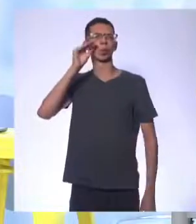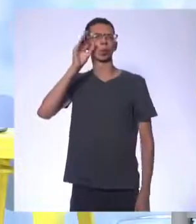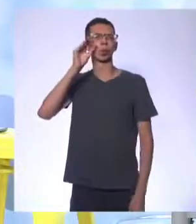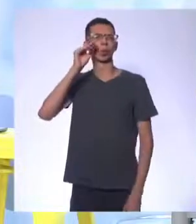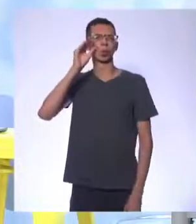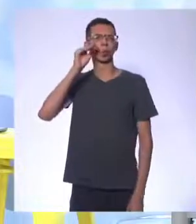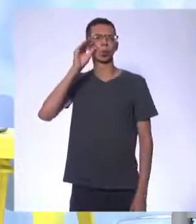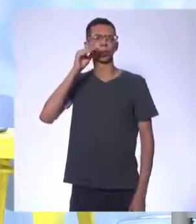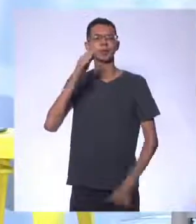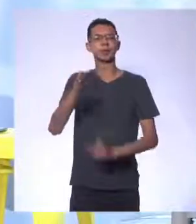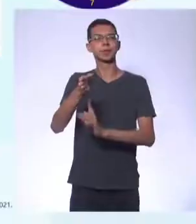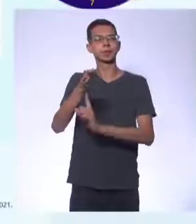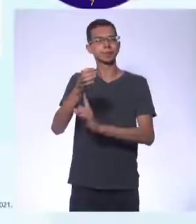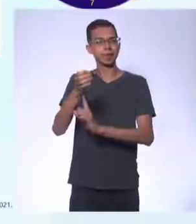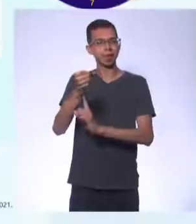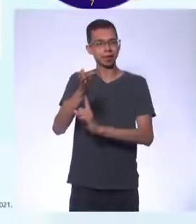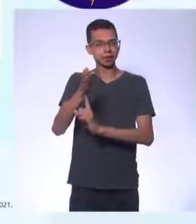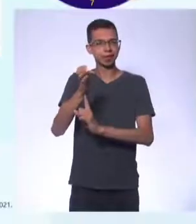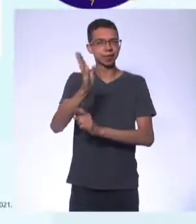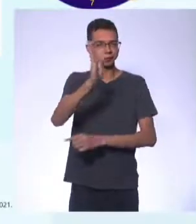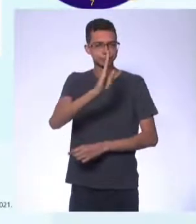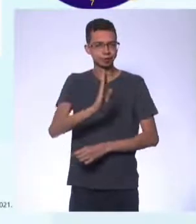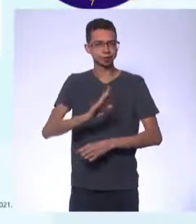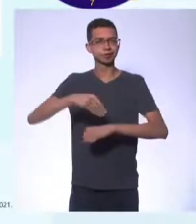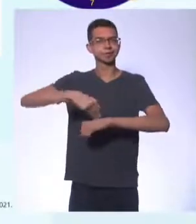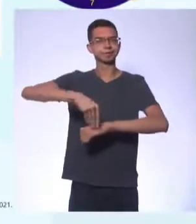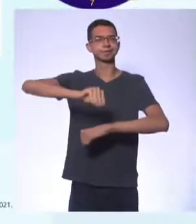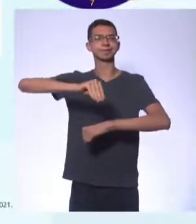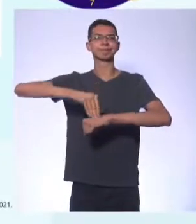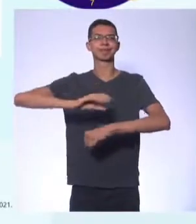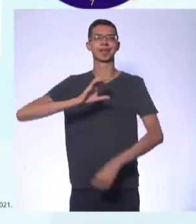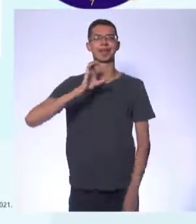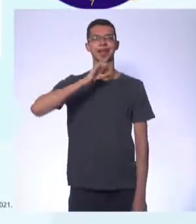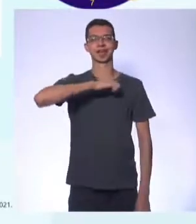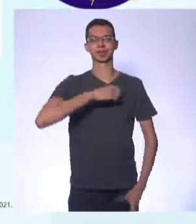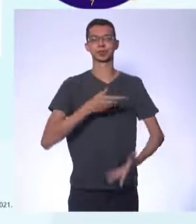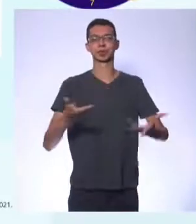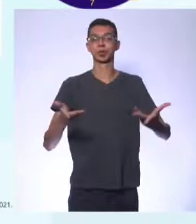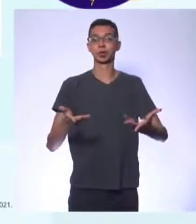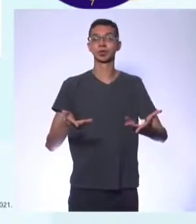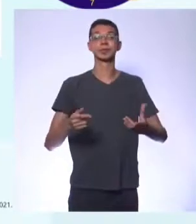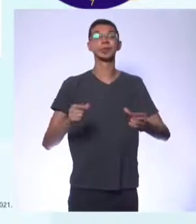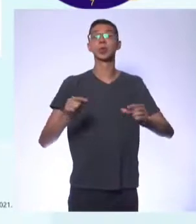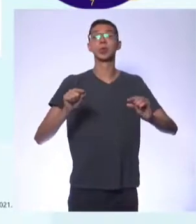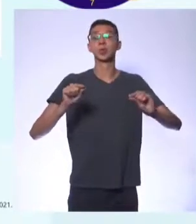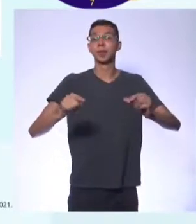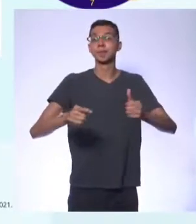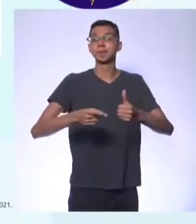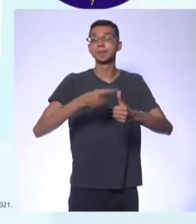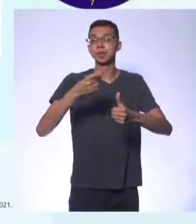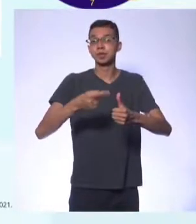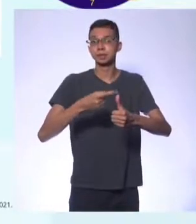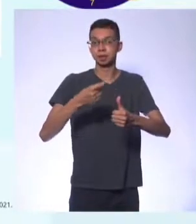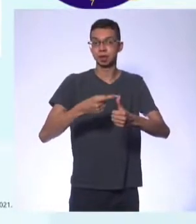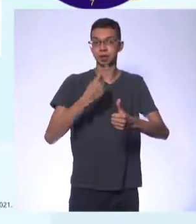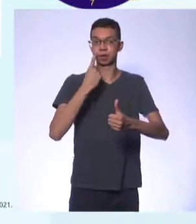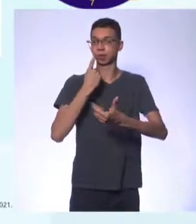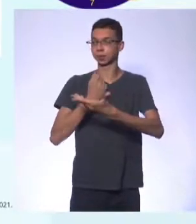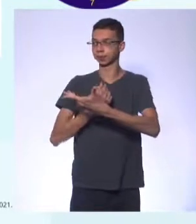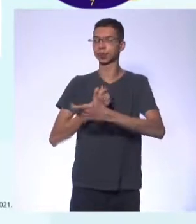bandeira brasileira que a gente vai apresentar rapidinho para vocês. Tá? Então, a primeira coisa aqui, vocês vão achar facilmente essa imagem